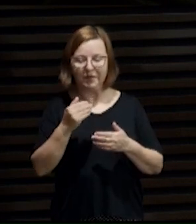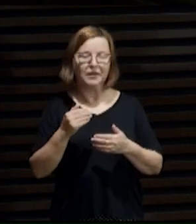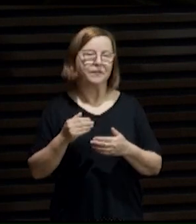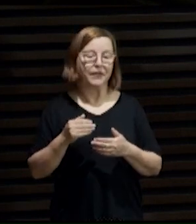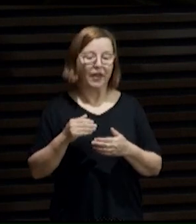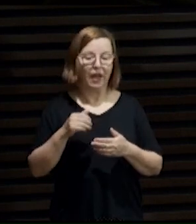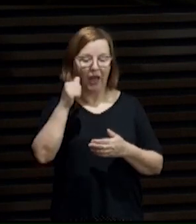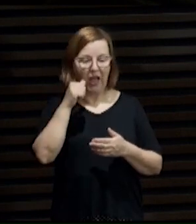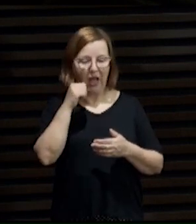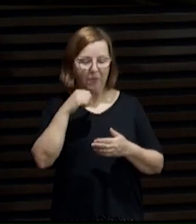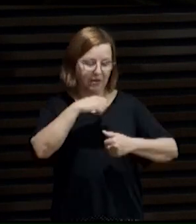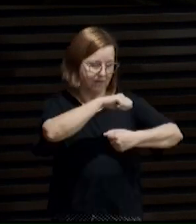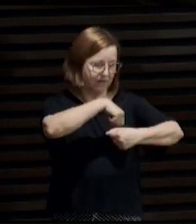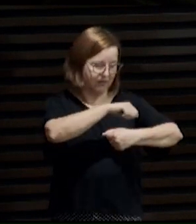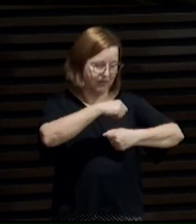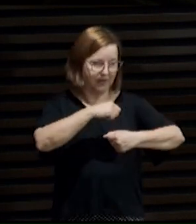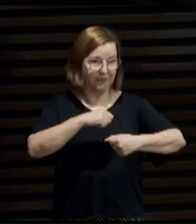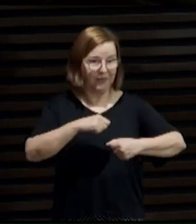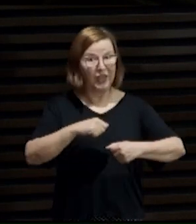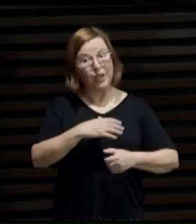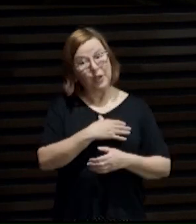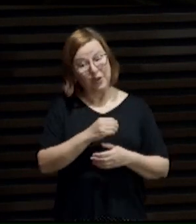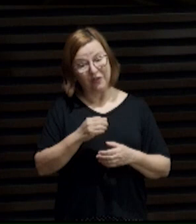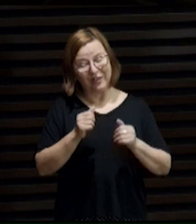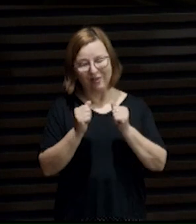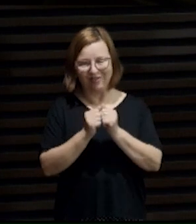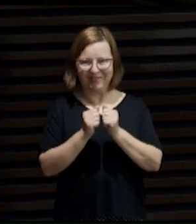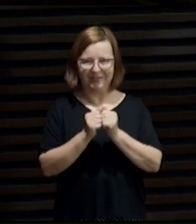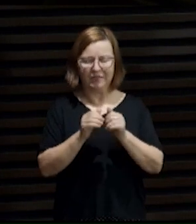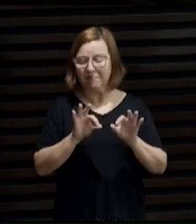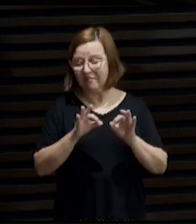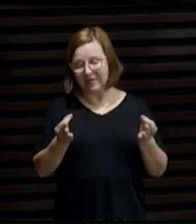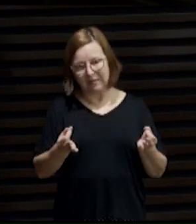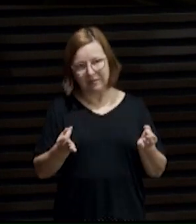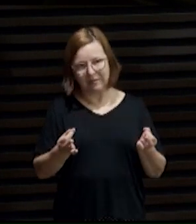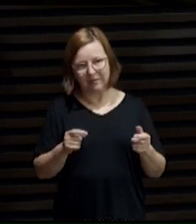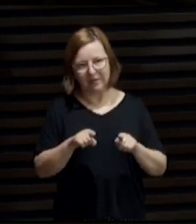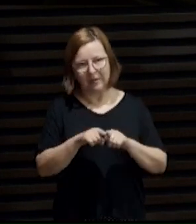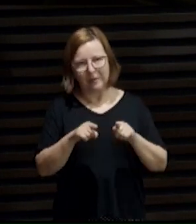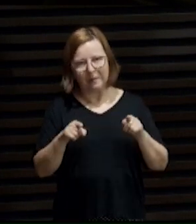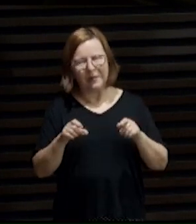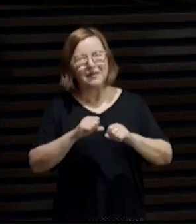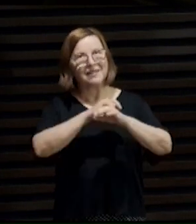filhos que, de maneira temente, estão ali. É simples, mas é muito